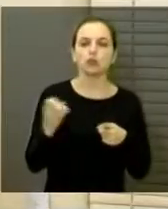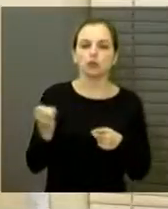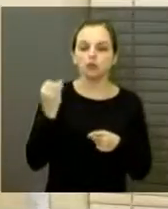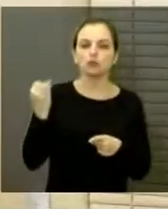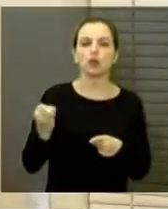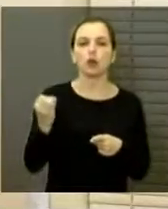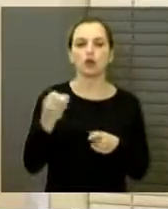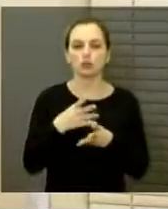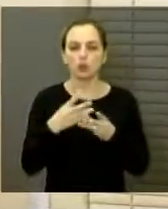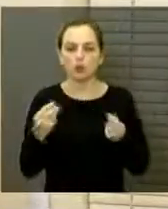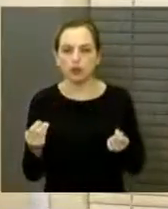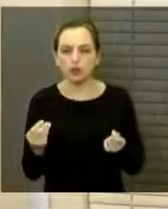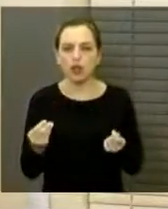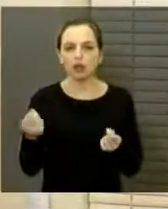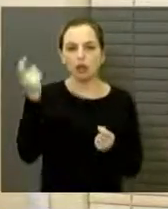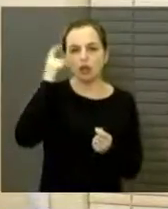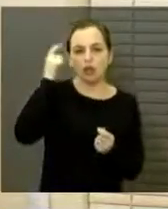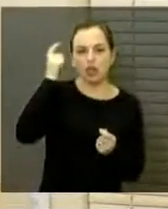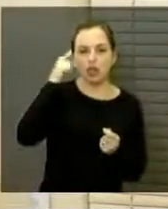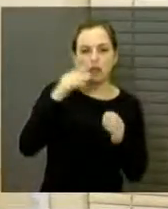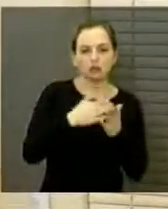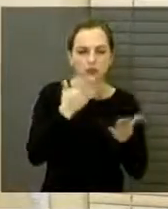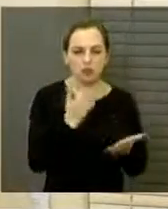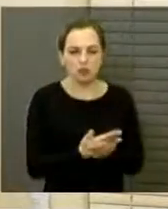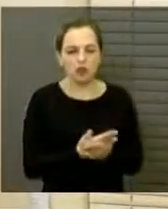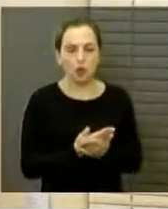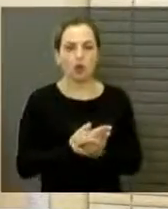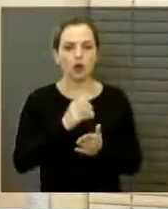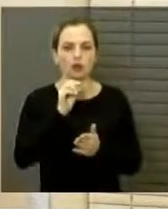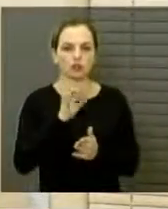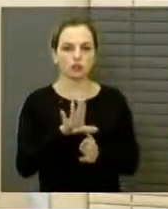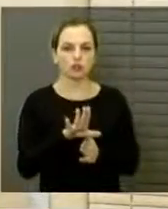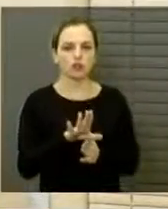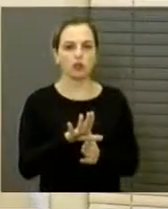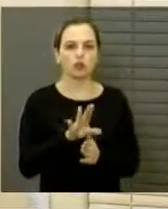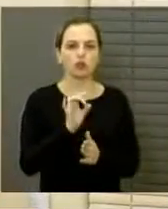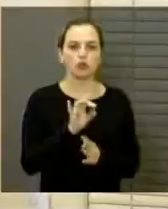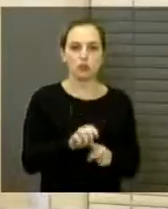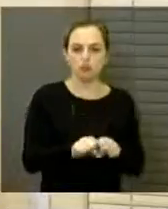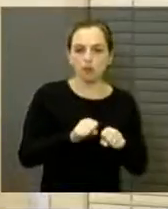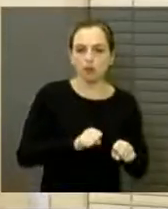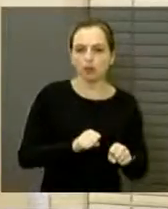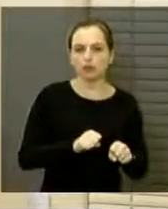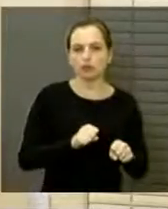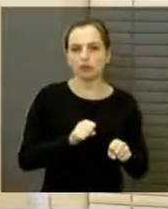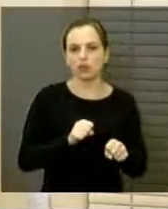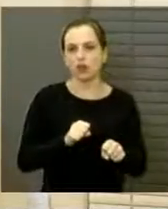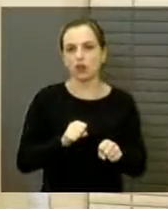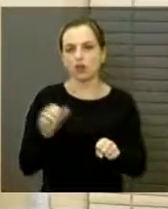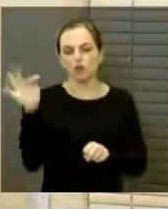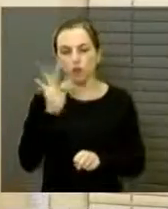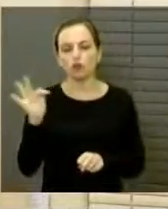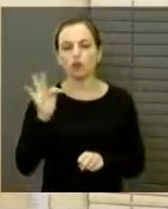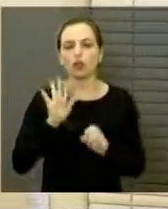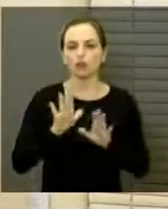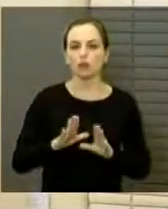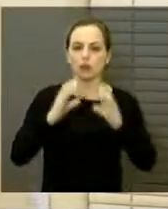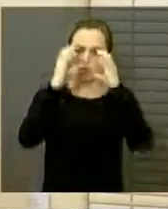quem pensa. É quem frequenta a escola, não só da perspectiva da formação acadêmica, mas cidadã,